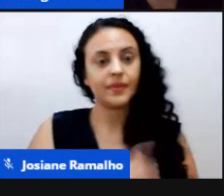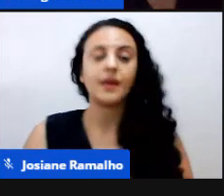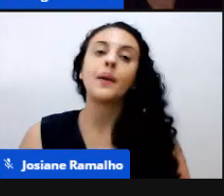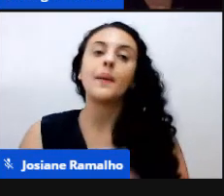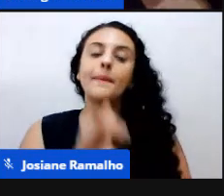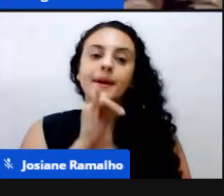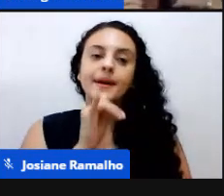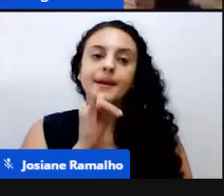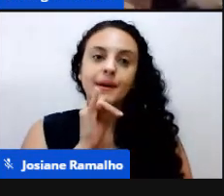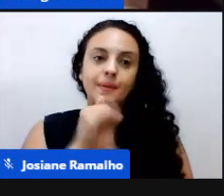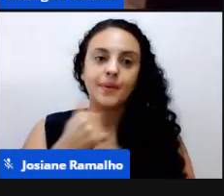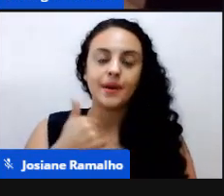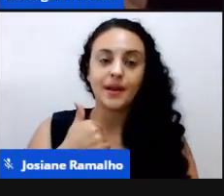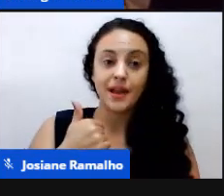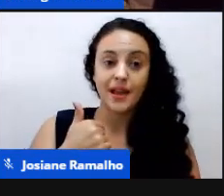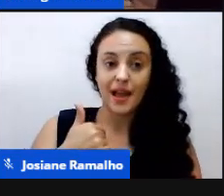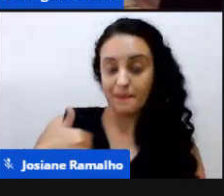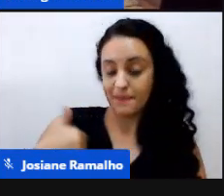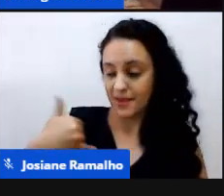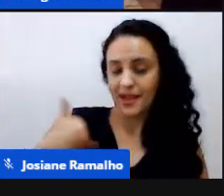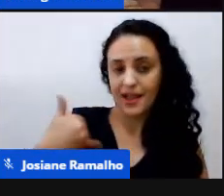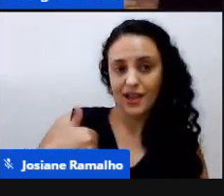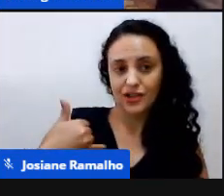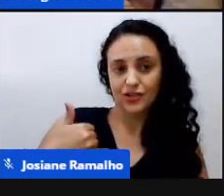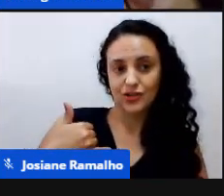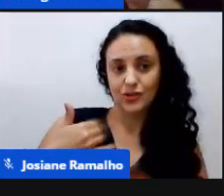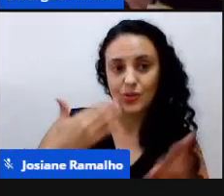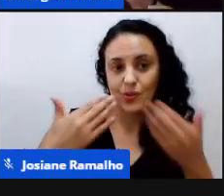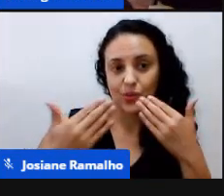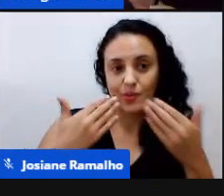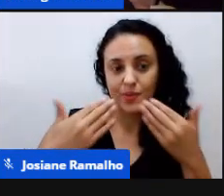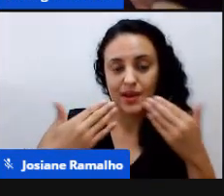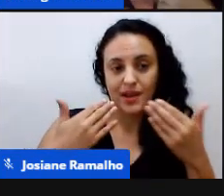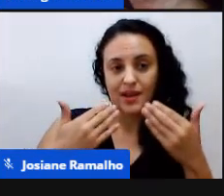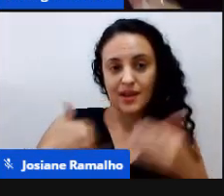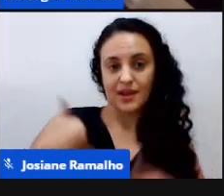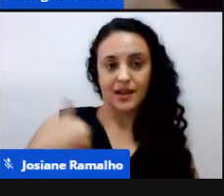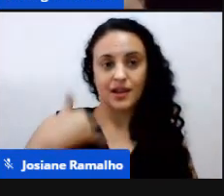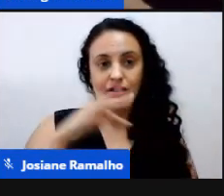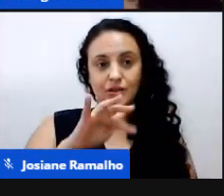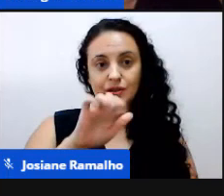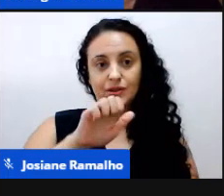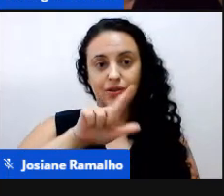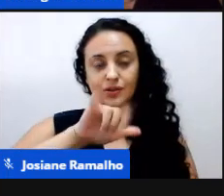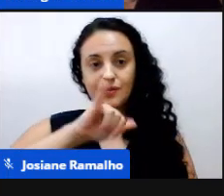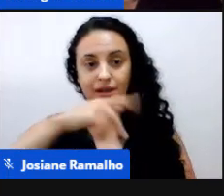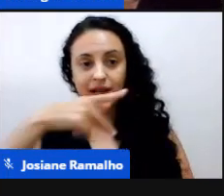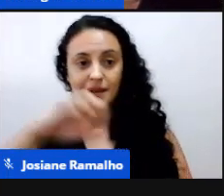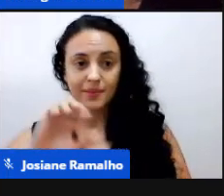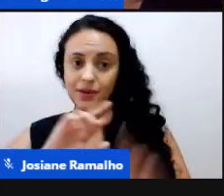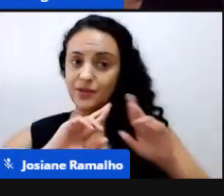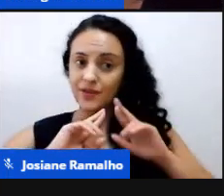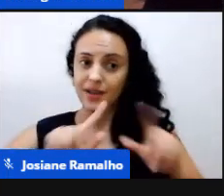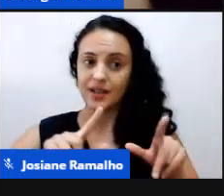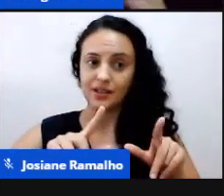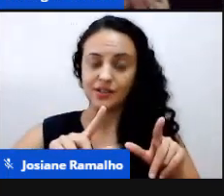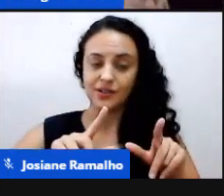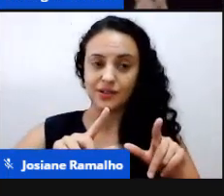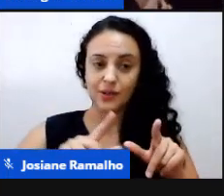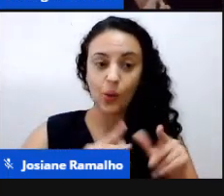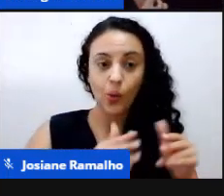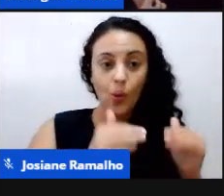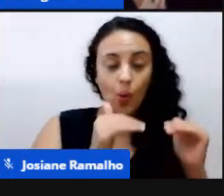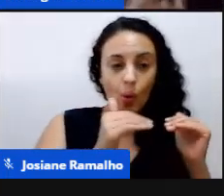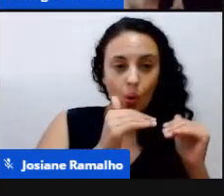eu. O estágio de aprendizagem dele não é igual ao meu. Eu já passei por algumas etapas, né?